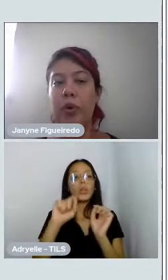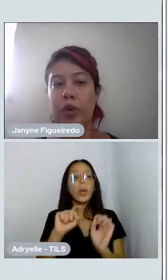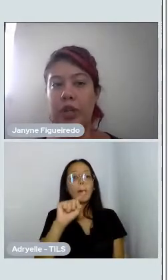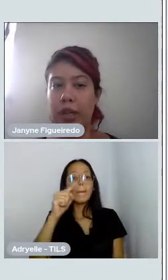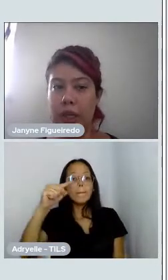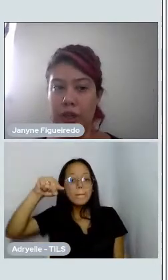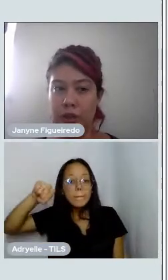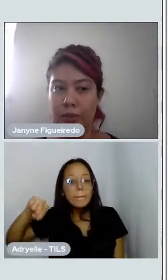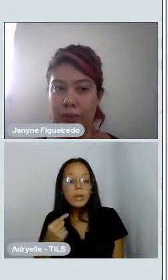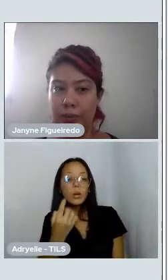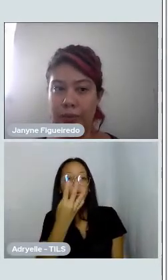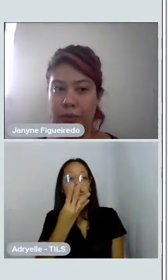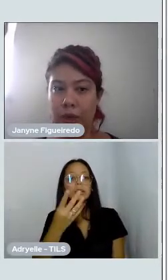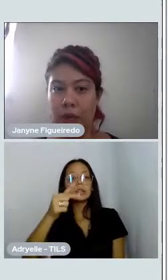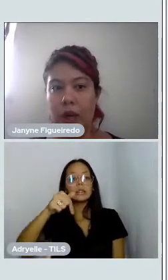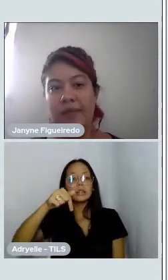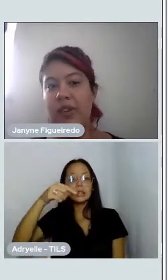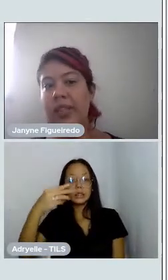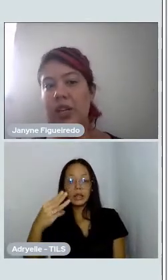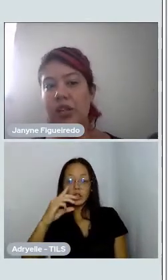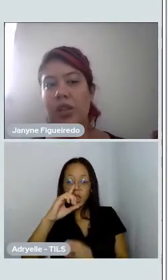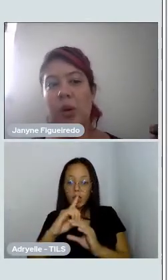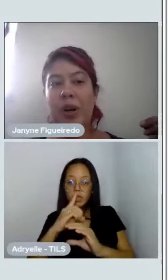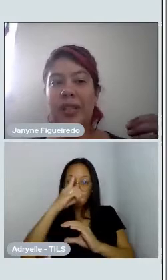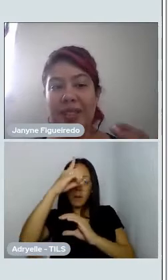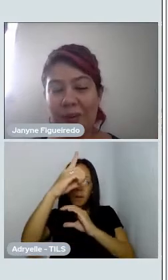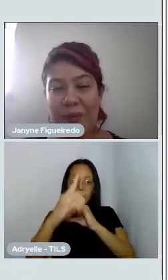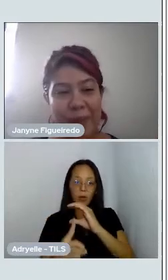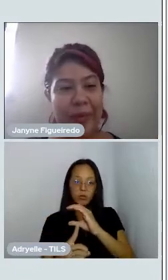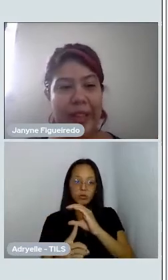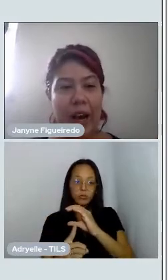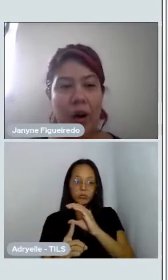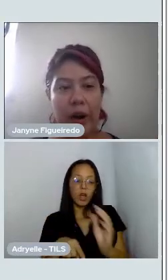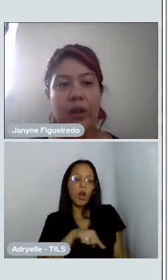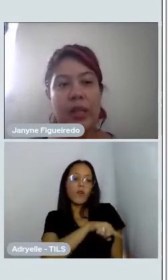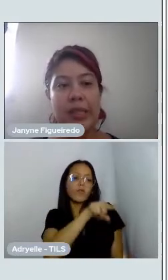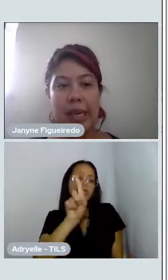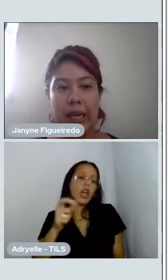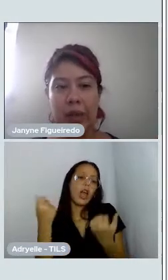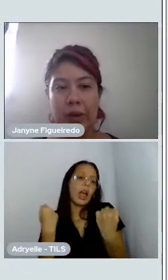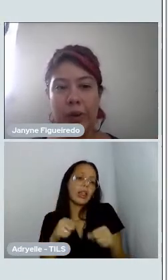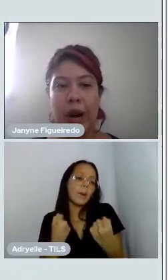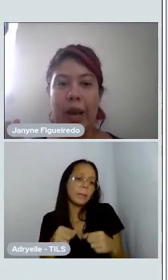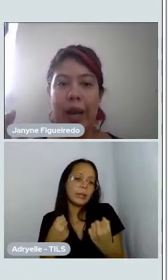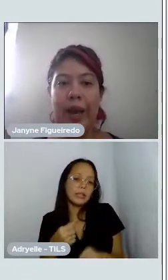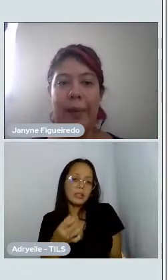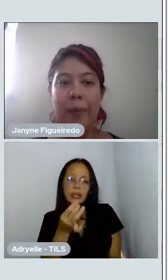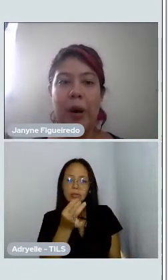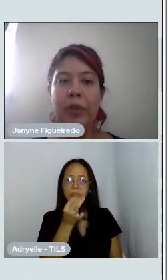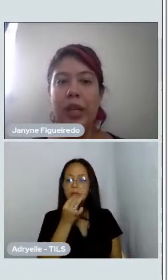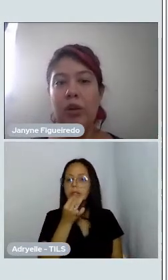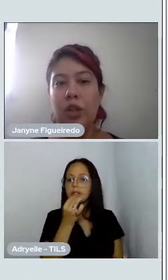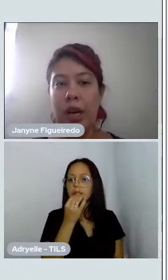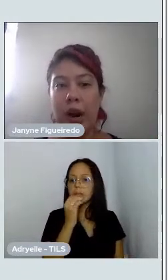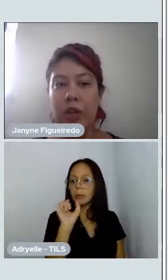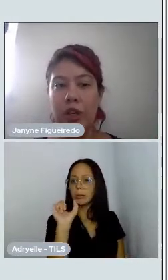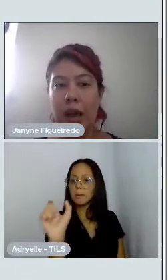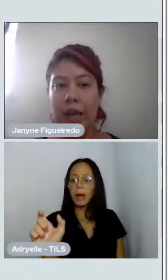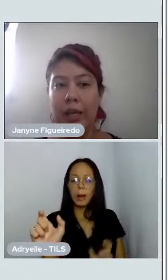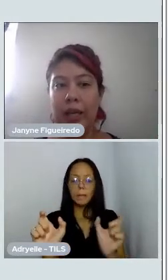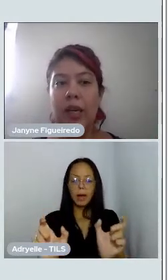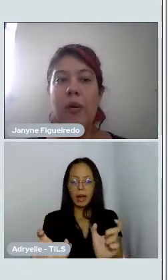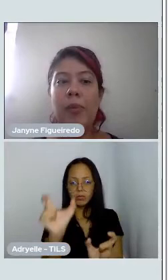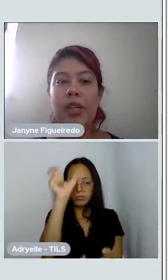1463 depois de Cristo. Vocês não precisam, eu estou dizendo para poder